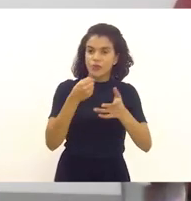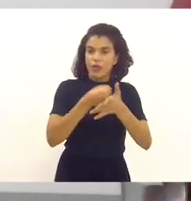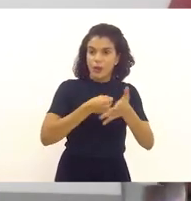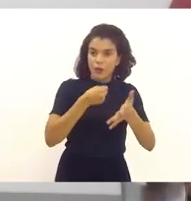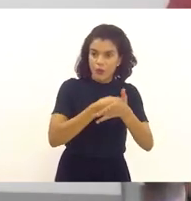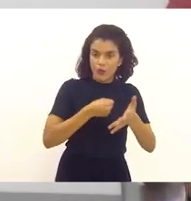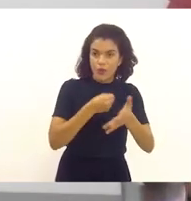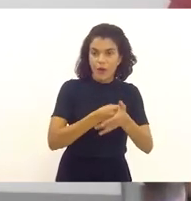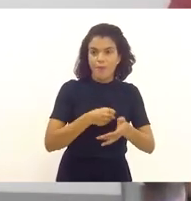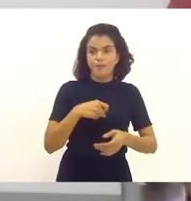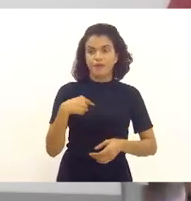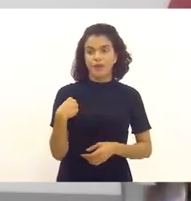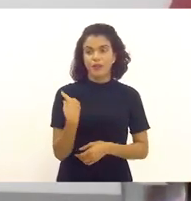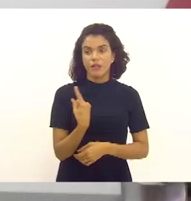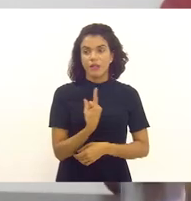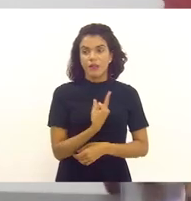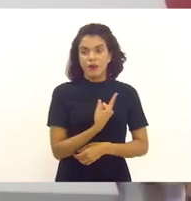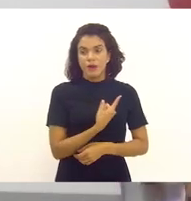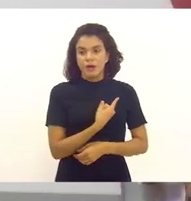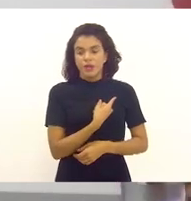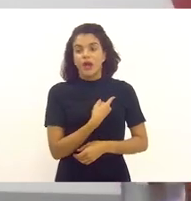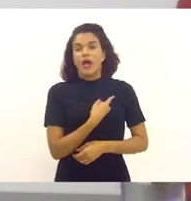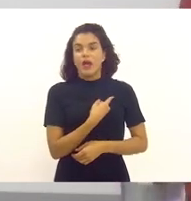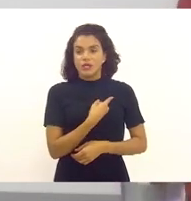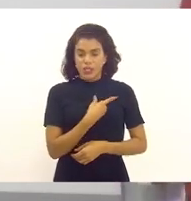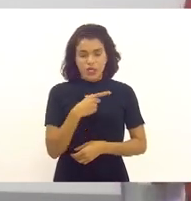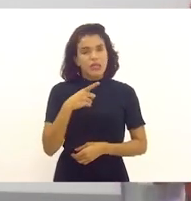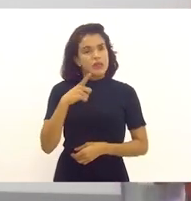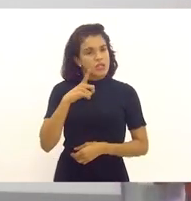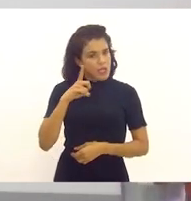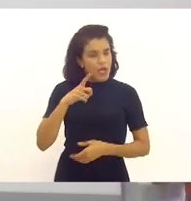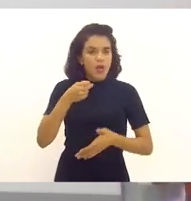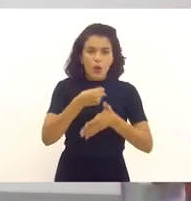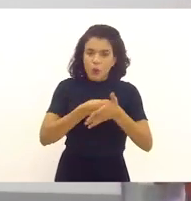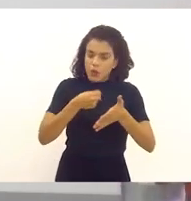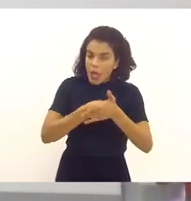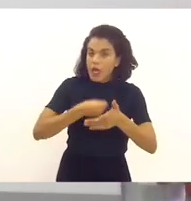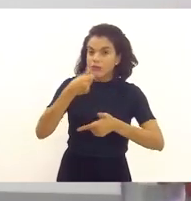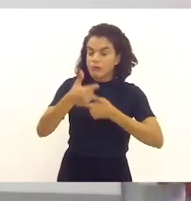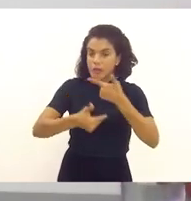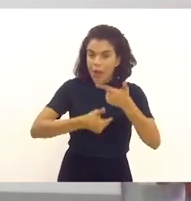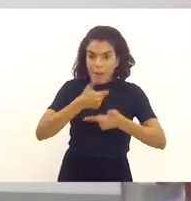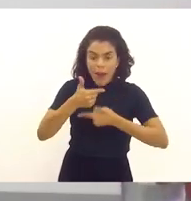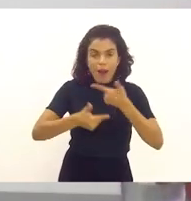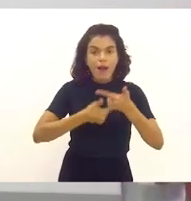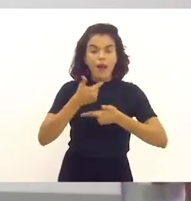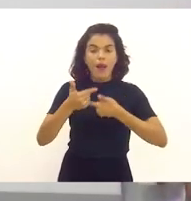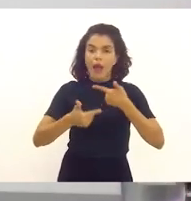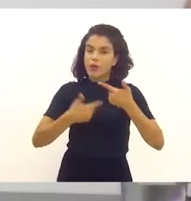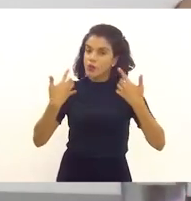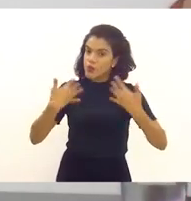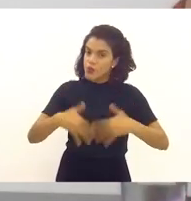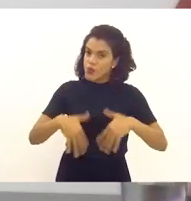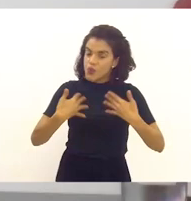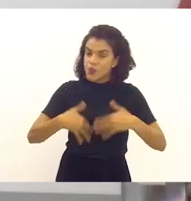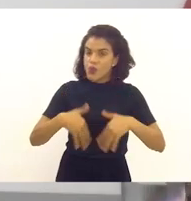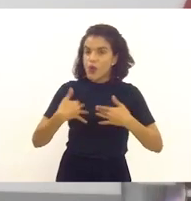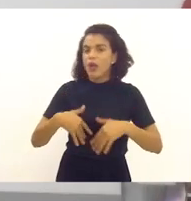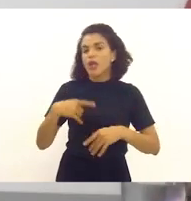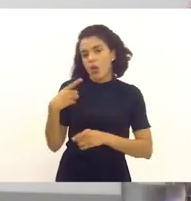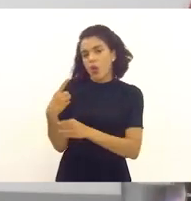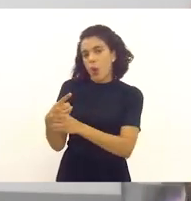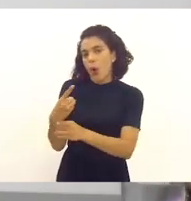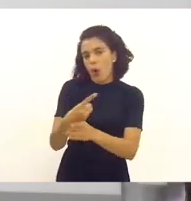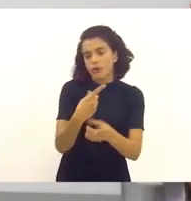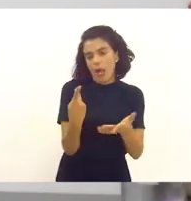a gente a gente tem lutado muito A Gente Tem trabalhado muito os erros eles são